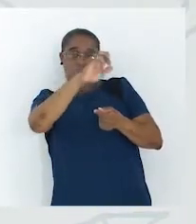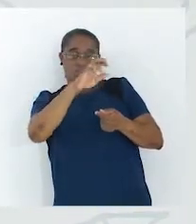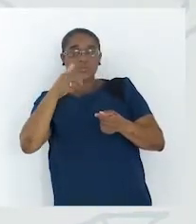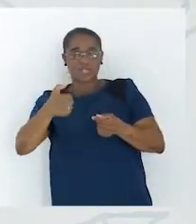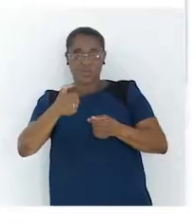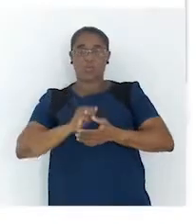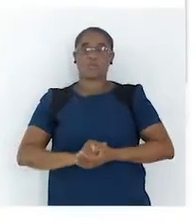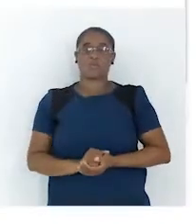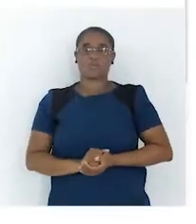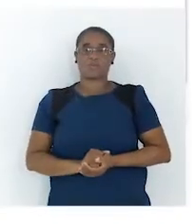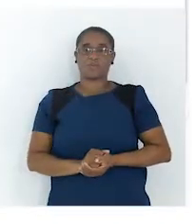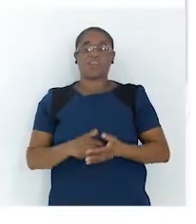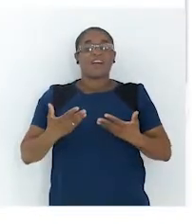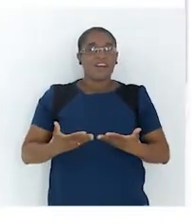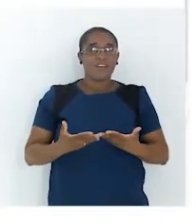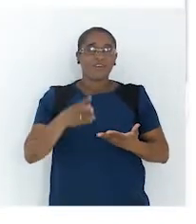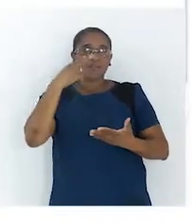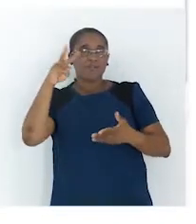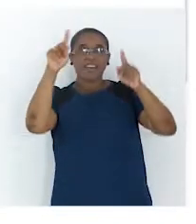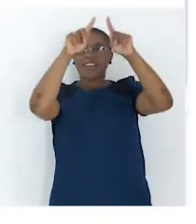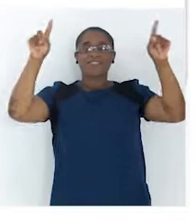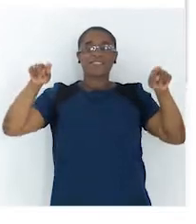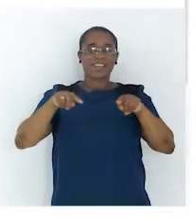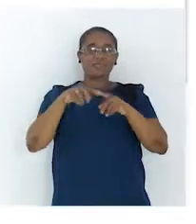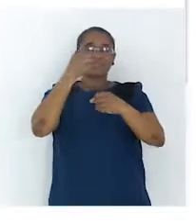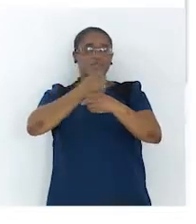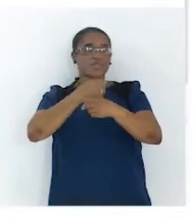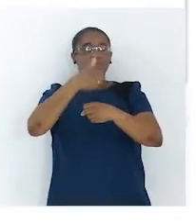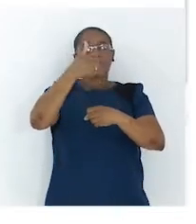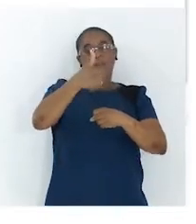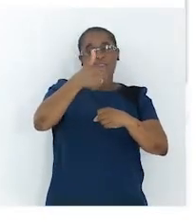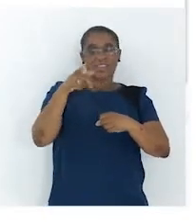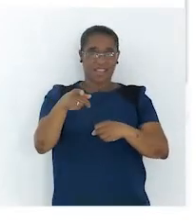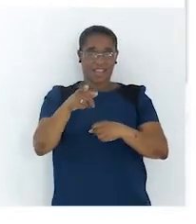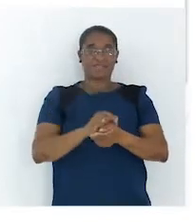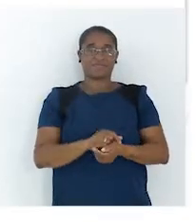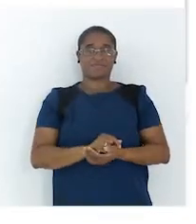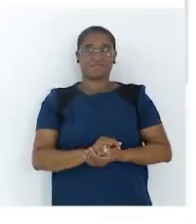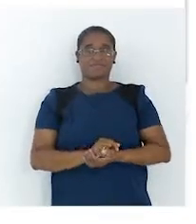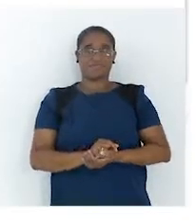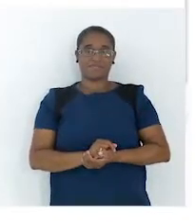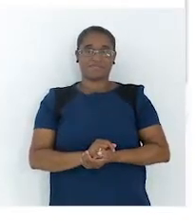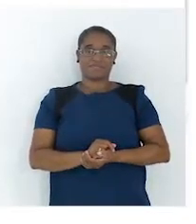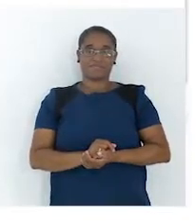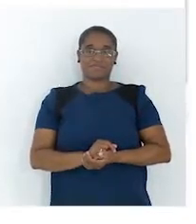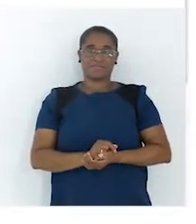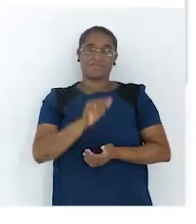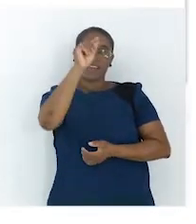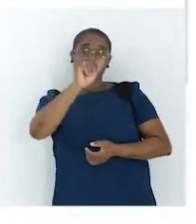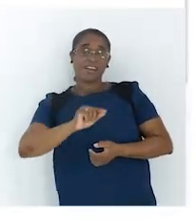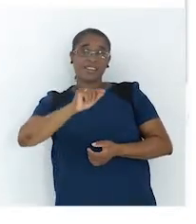de 5 e vamos ver na tela o exercício b o exercício de temos a